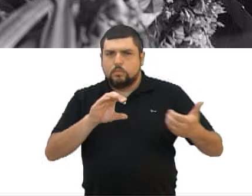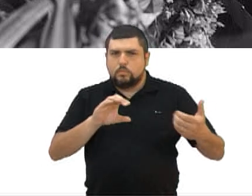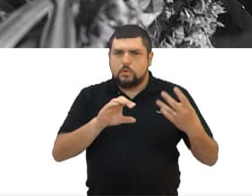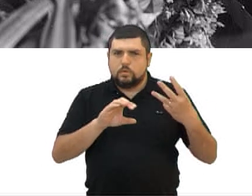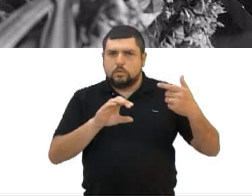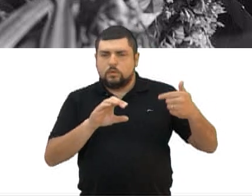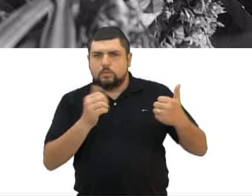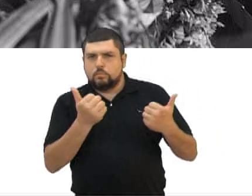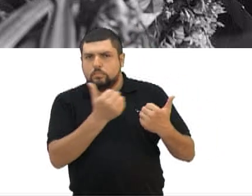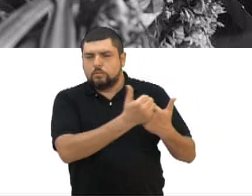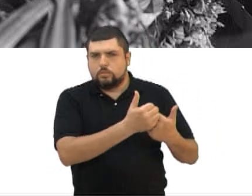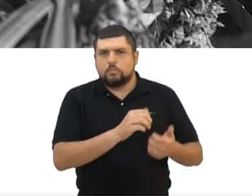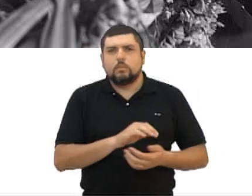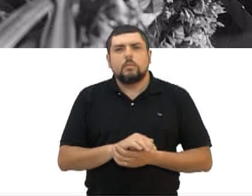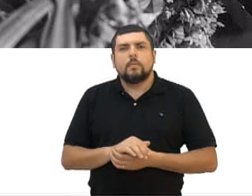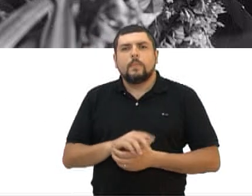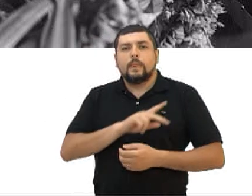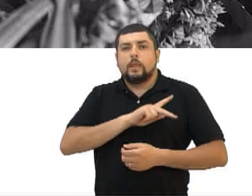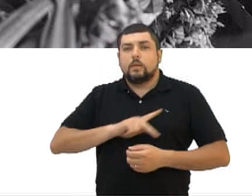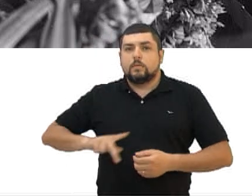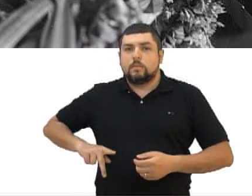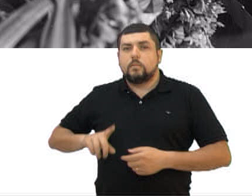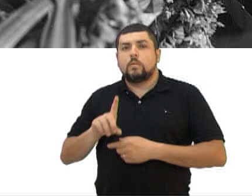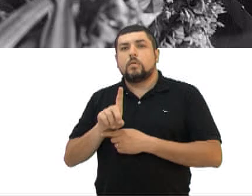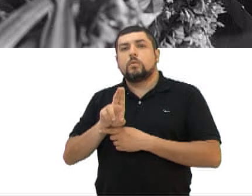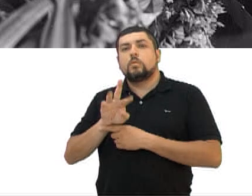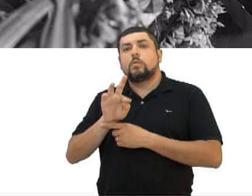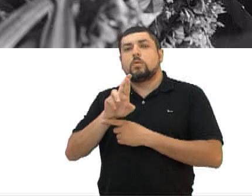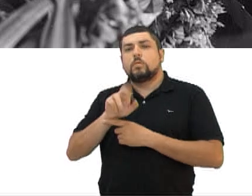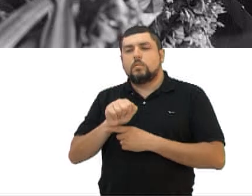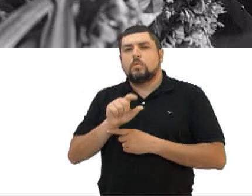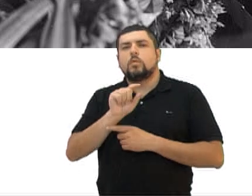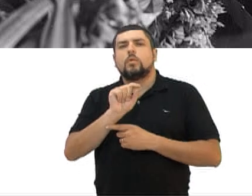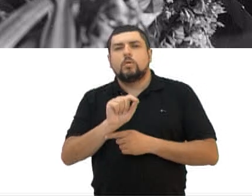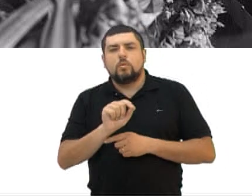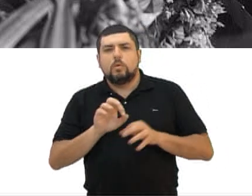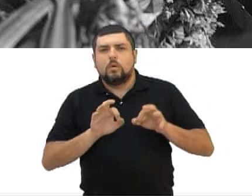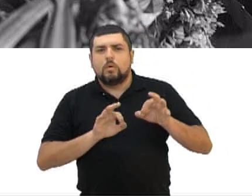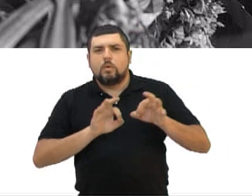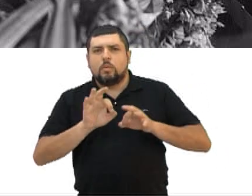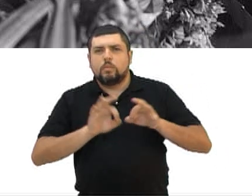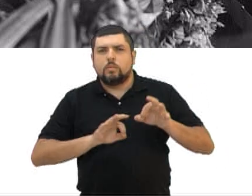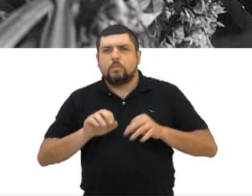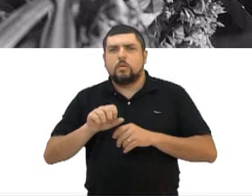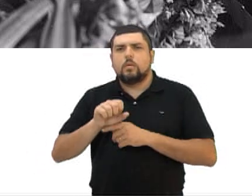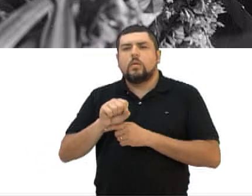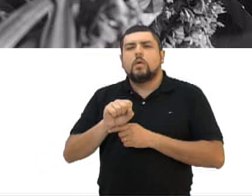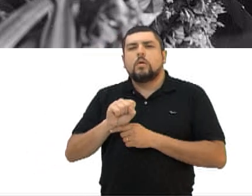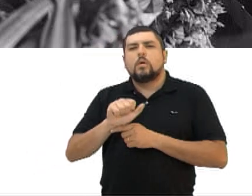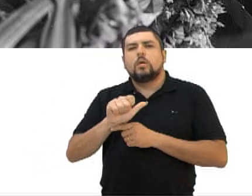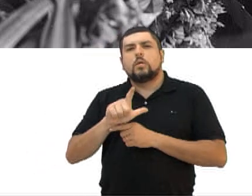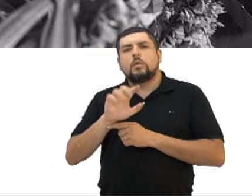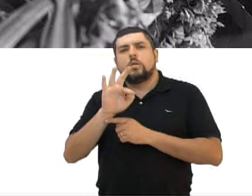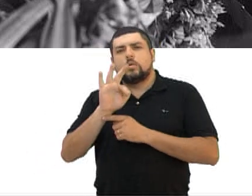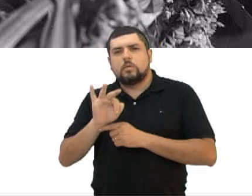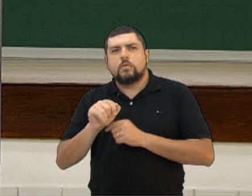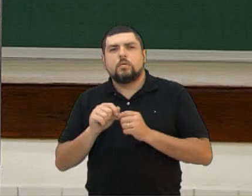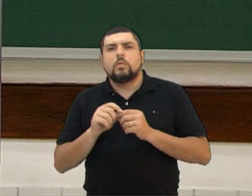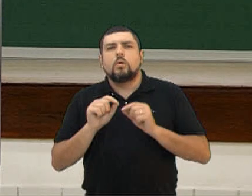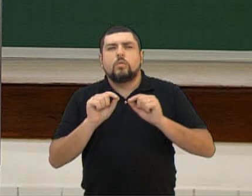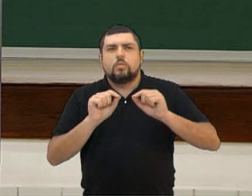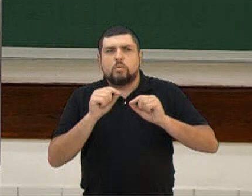37. O presidente Dutra, ele provocou um plano chamado Plano SALT, que era desenvolver algumas áreas